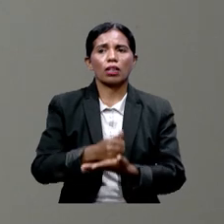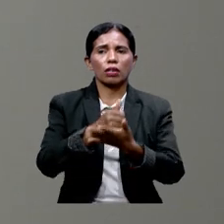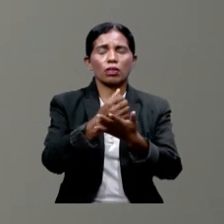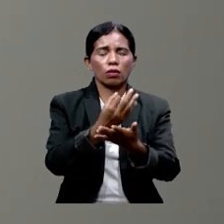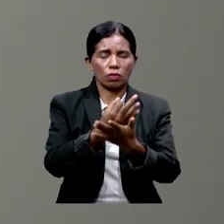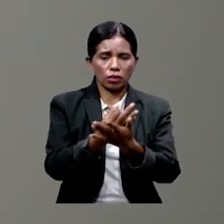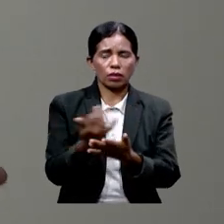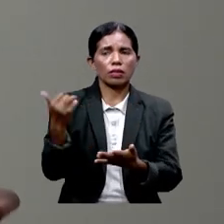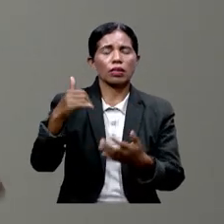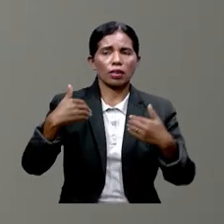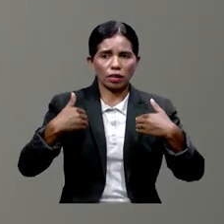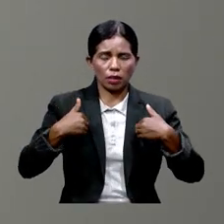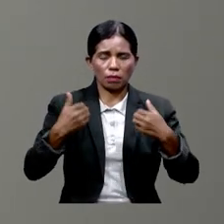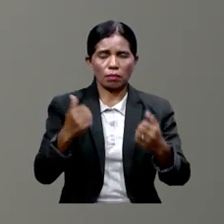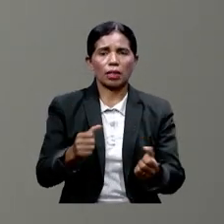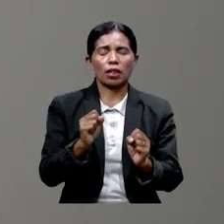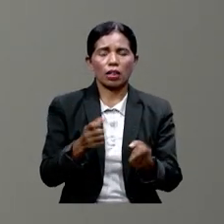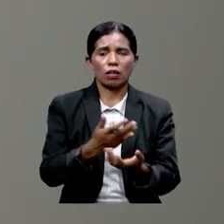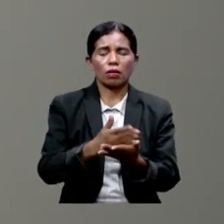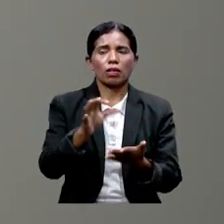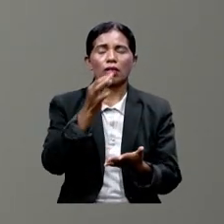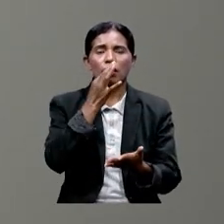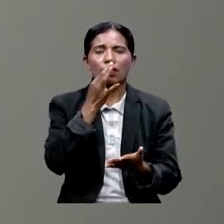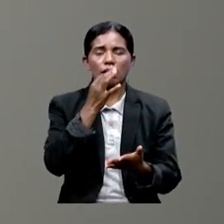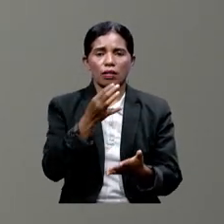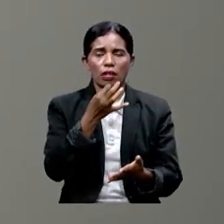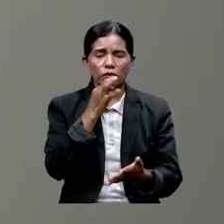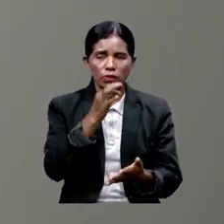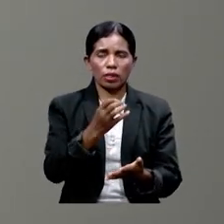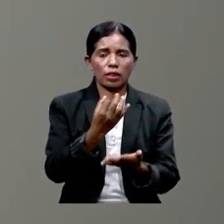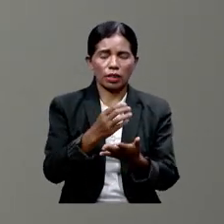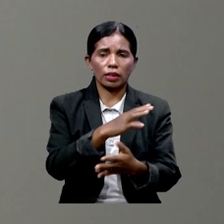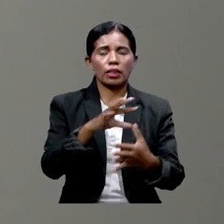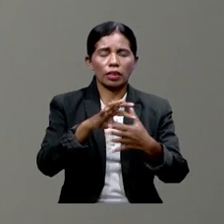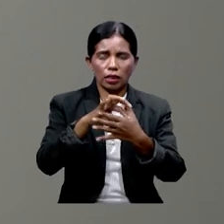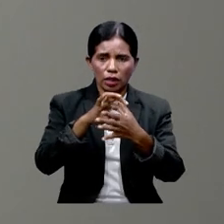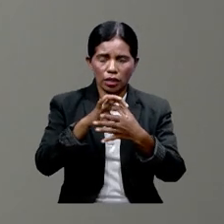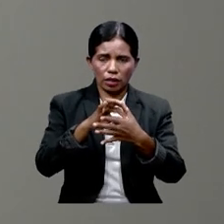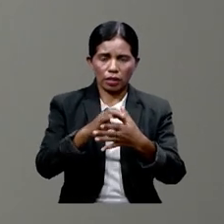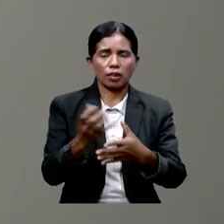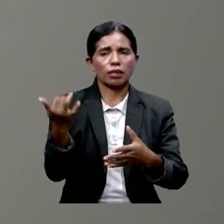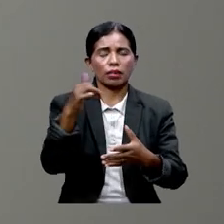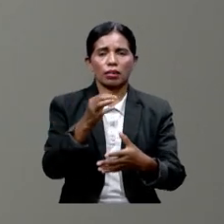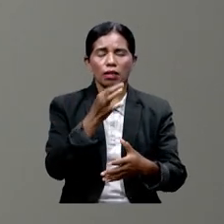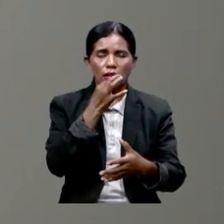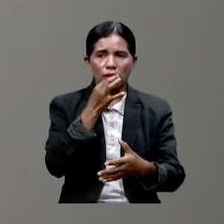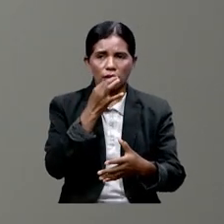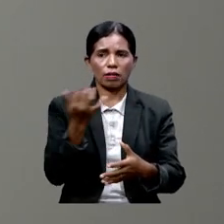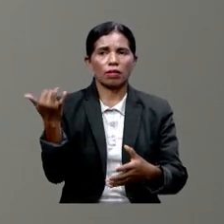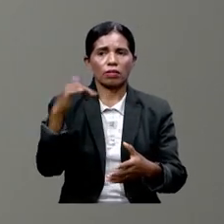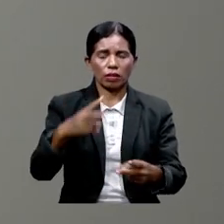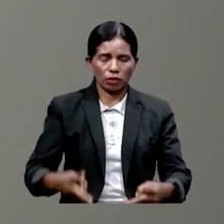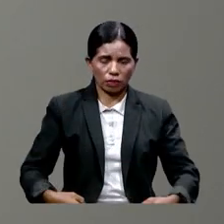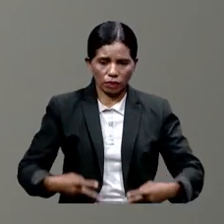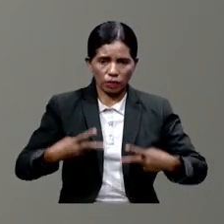ne besira ia sira bel hola ne tik haha ai fua na mantolo para consumo ba ser ne sira ne vida atu